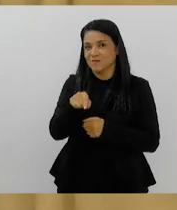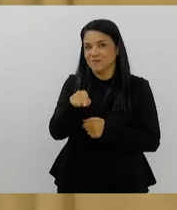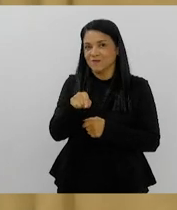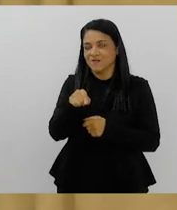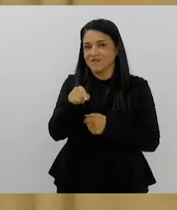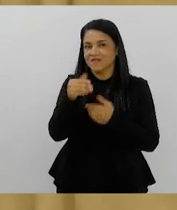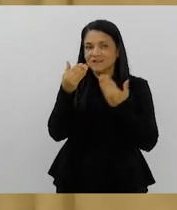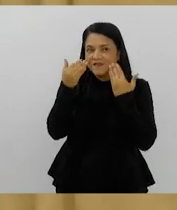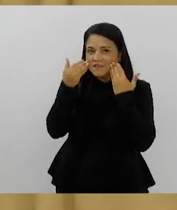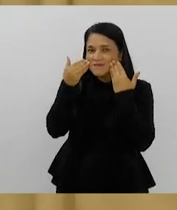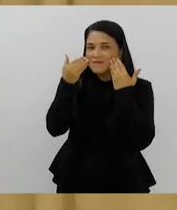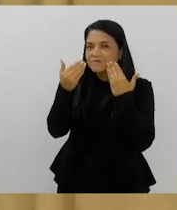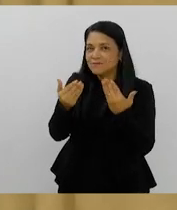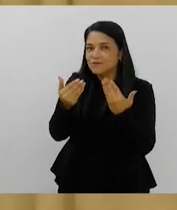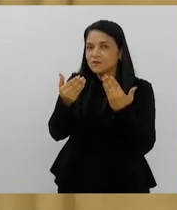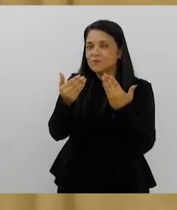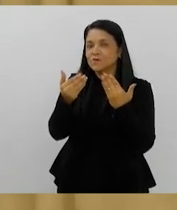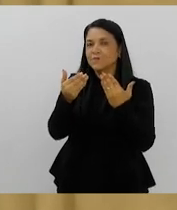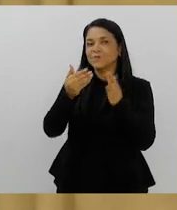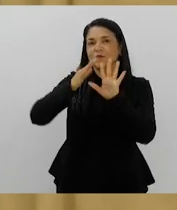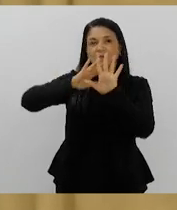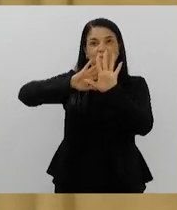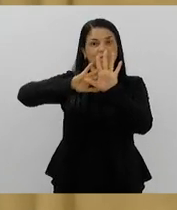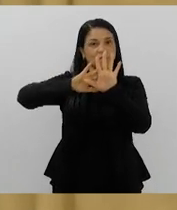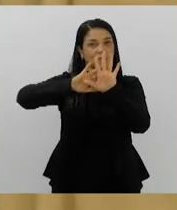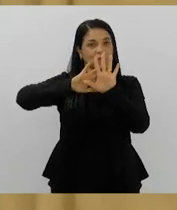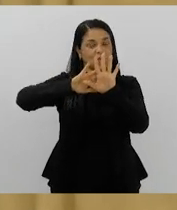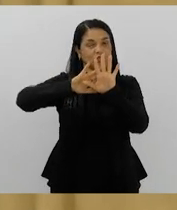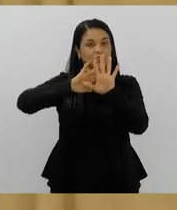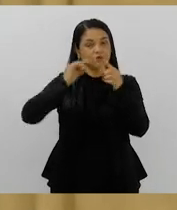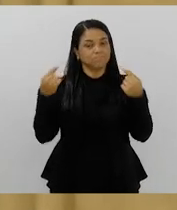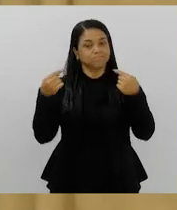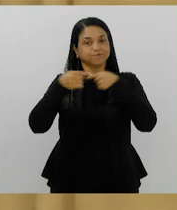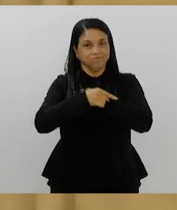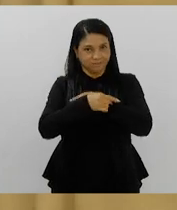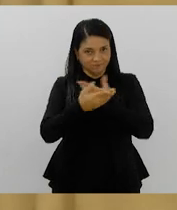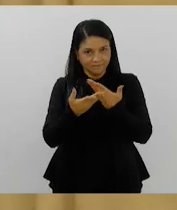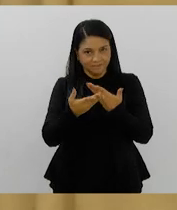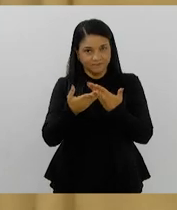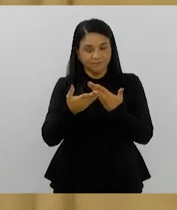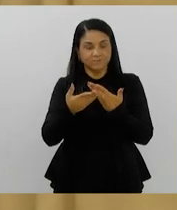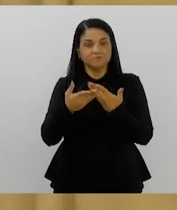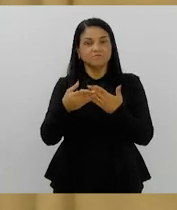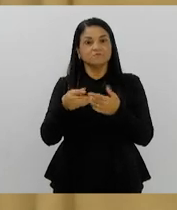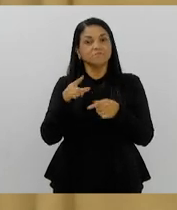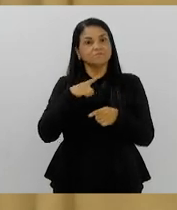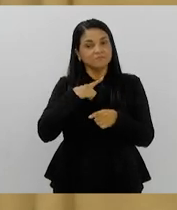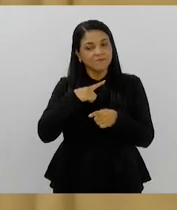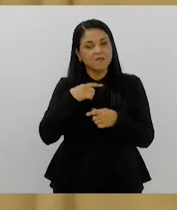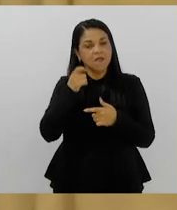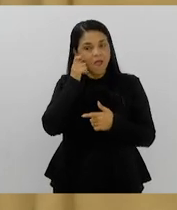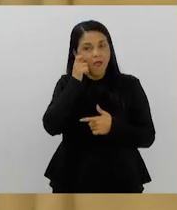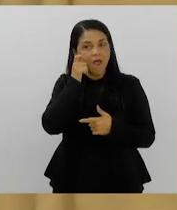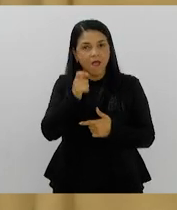expressou uma ideologia extremista. Então, também é algo que requer a nossa